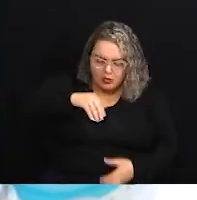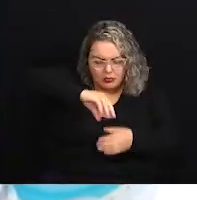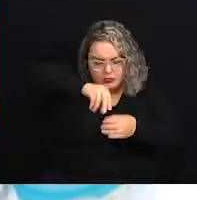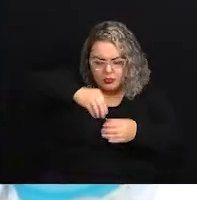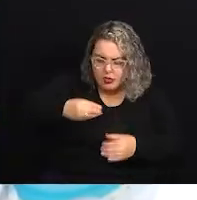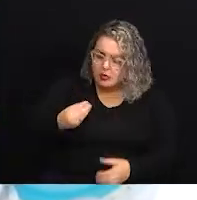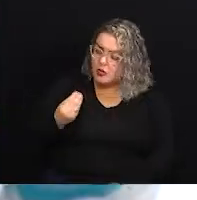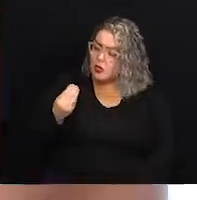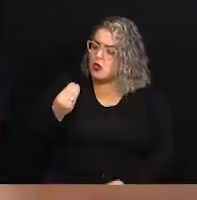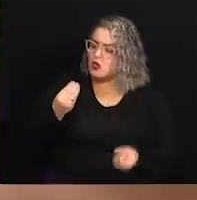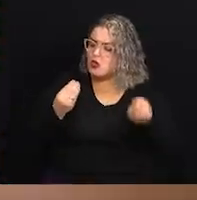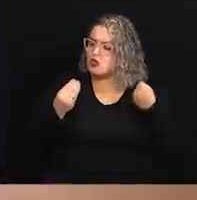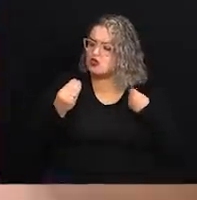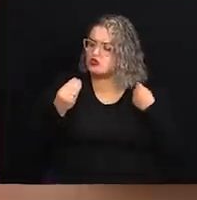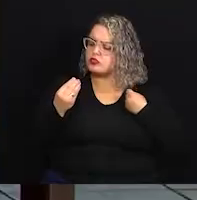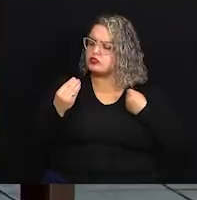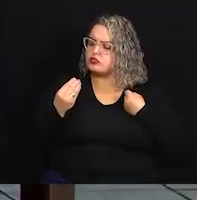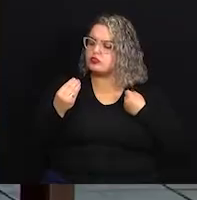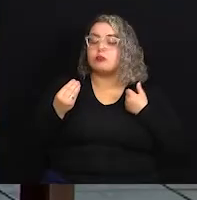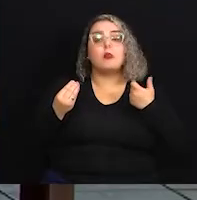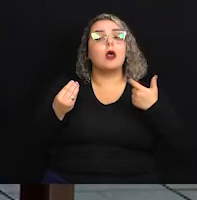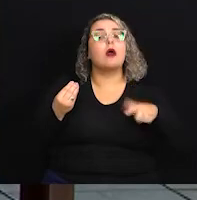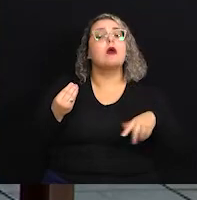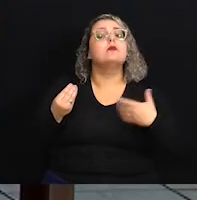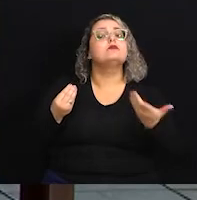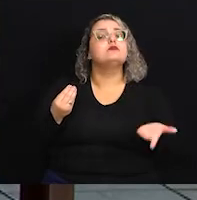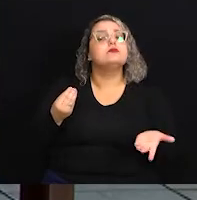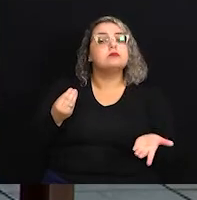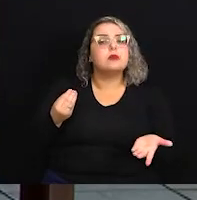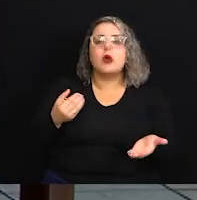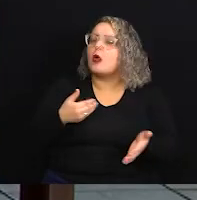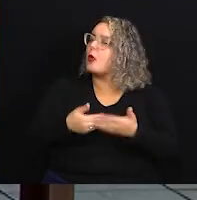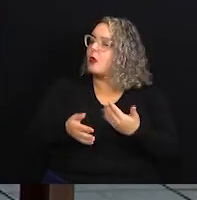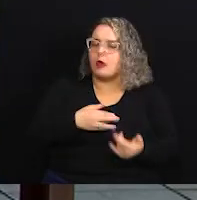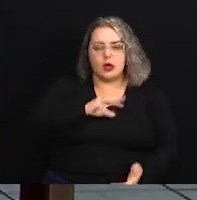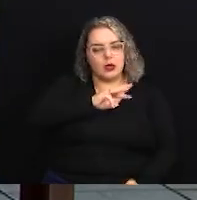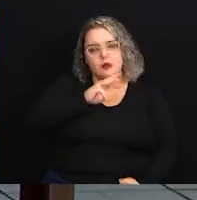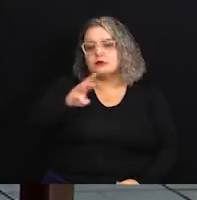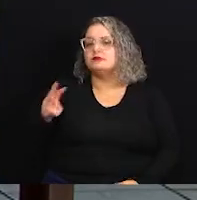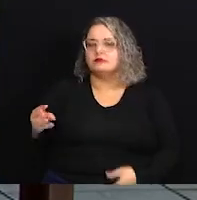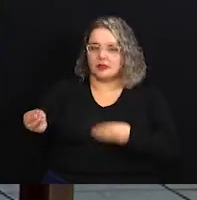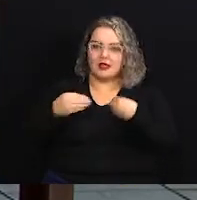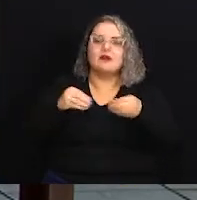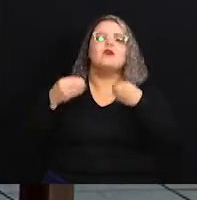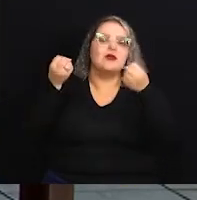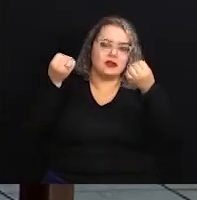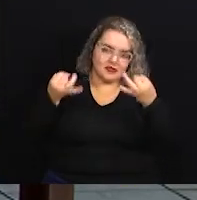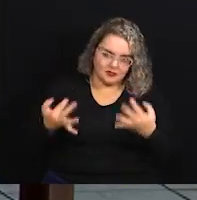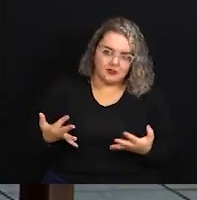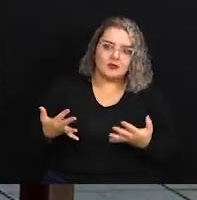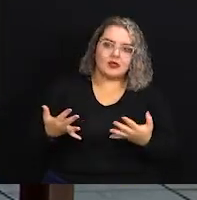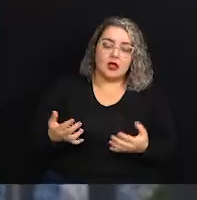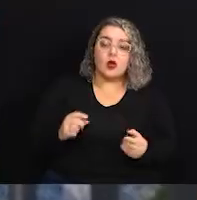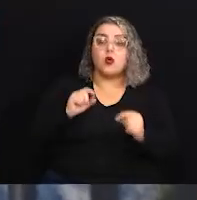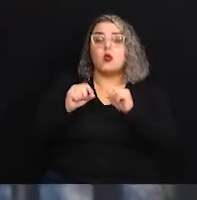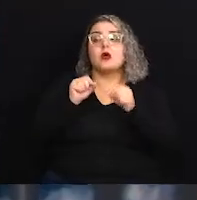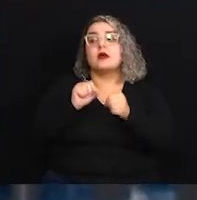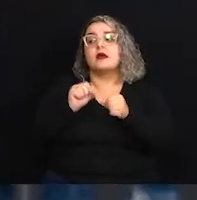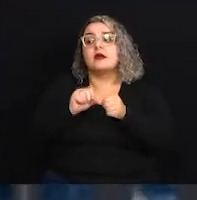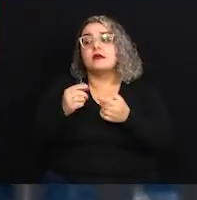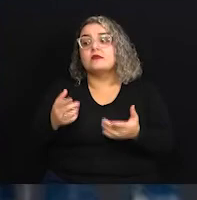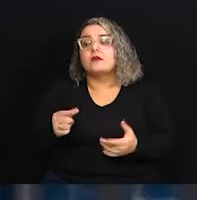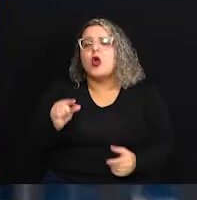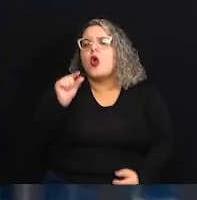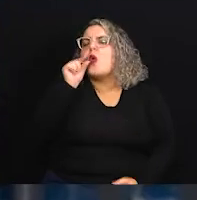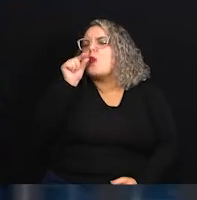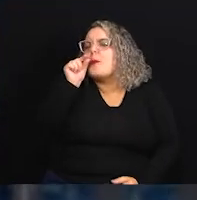sua tampinha, qual é o número que está ali e a destinação disso. Qualquer site de plásticos vai explicar para você. O que a gente faz é